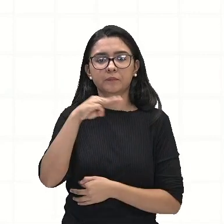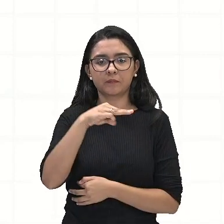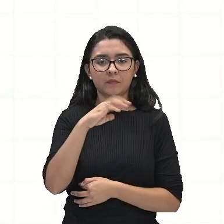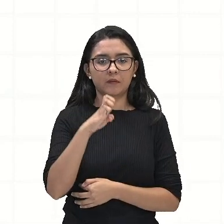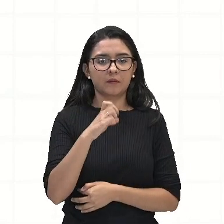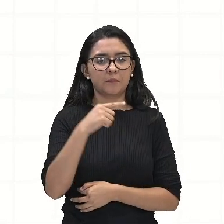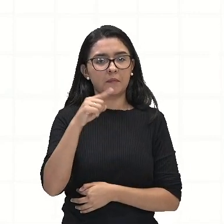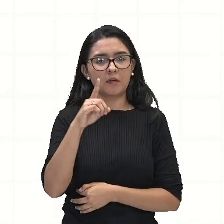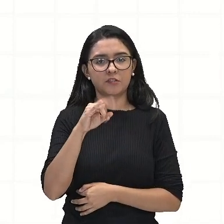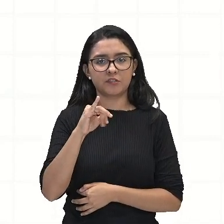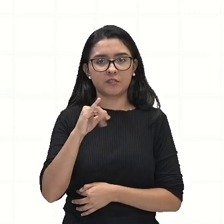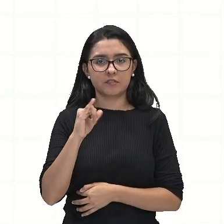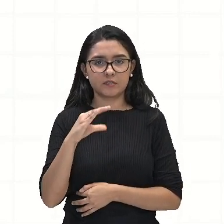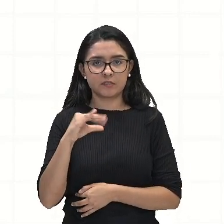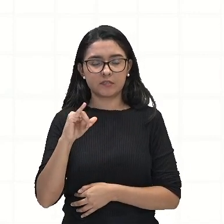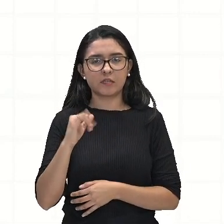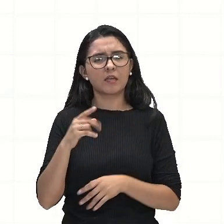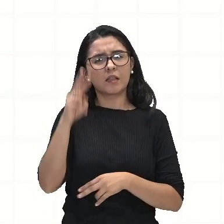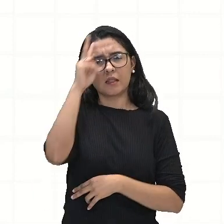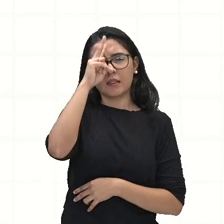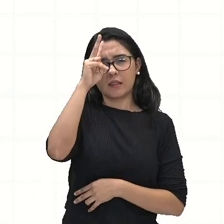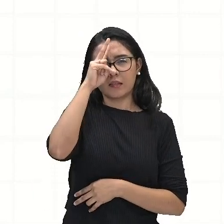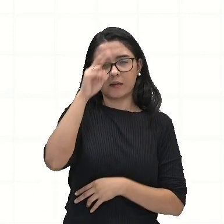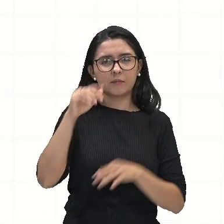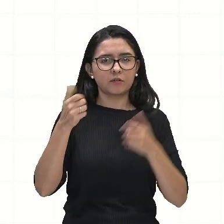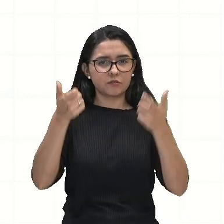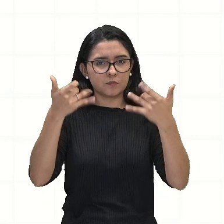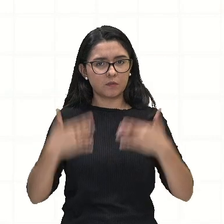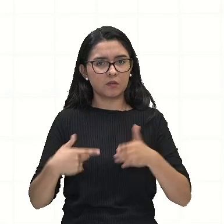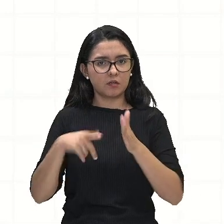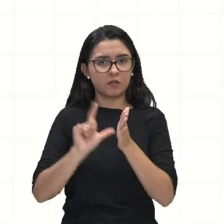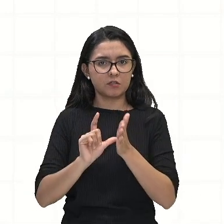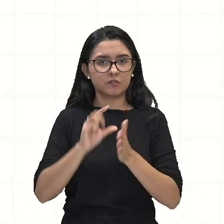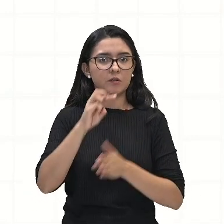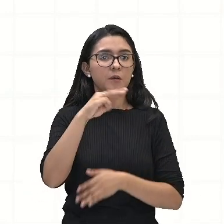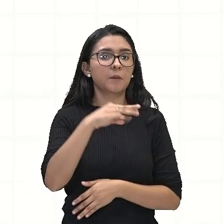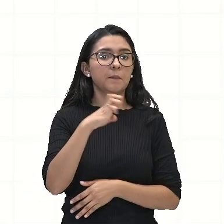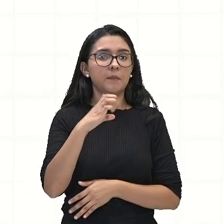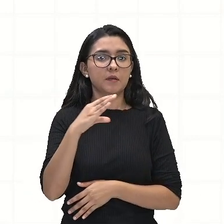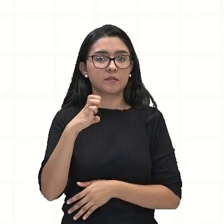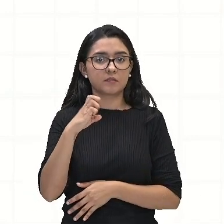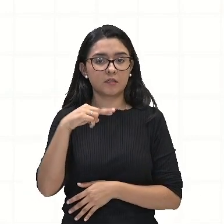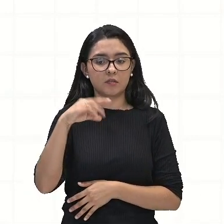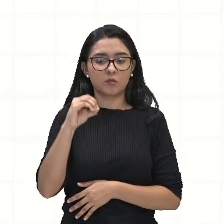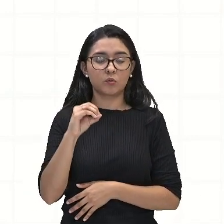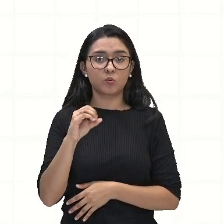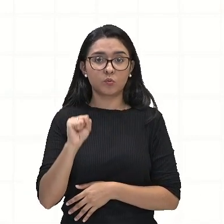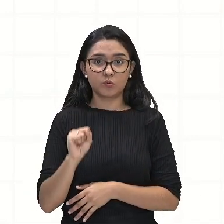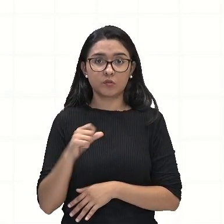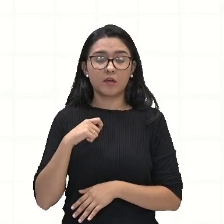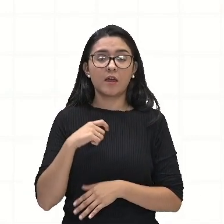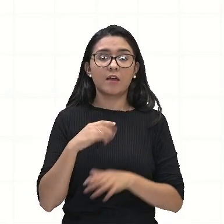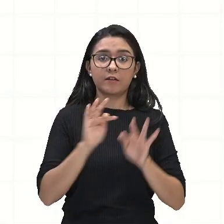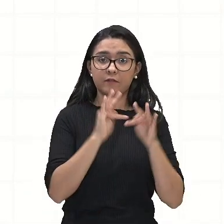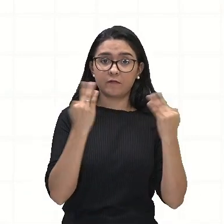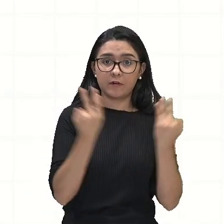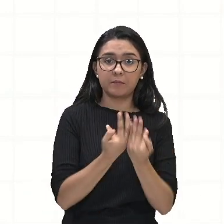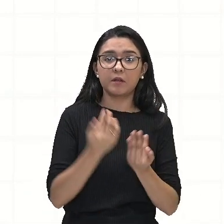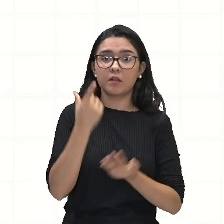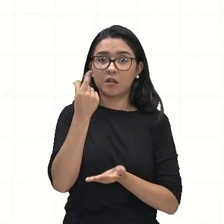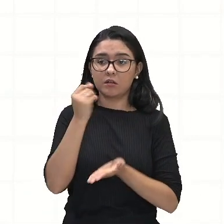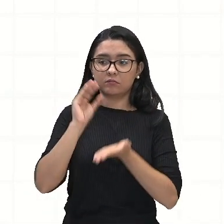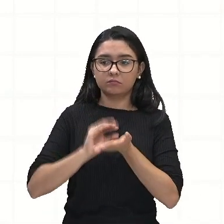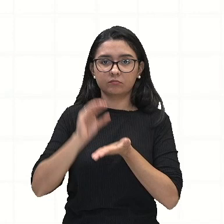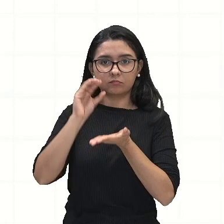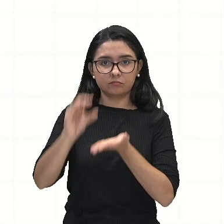Médici? Lembram dos mecenas? Então, a família Médici foi uma das famílias que mais investiu na questão de